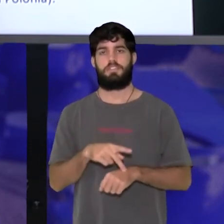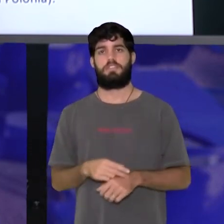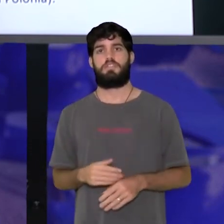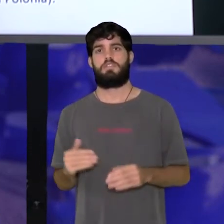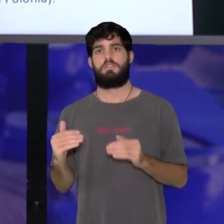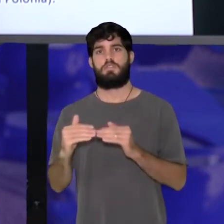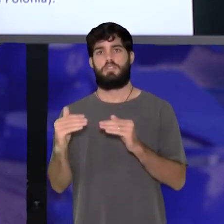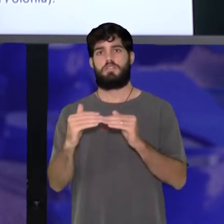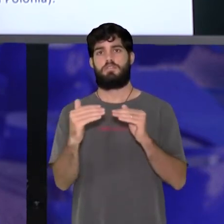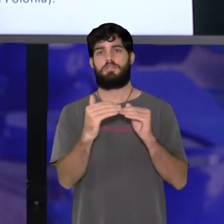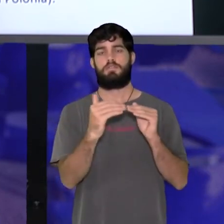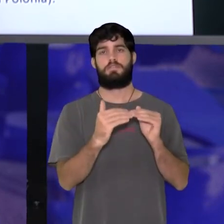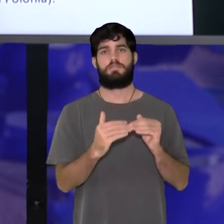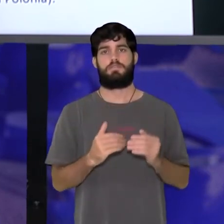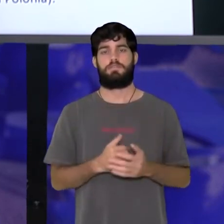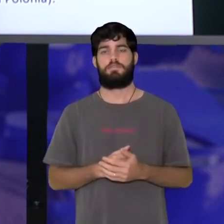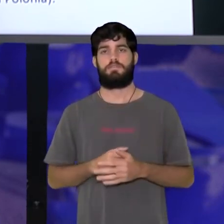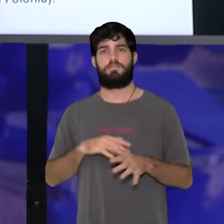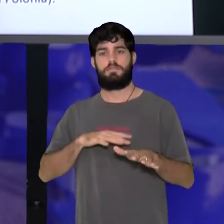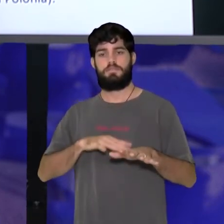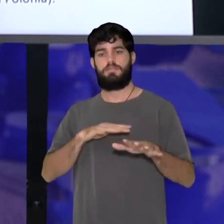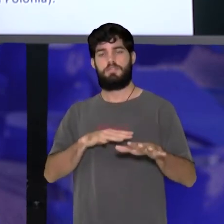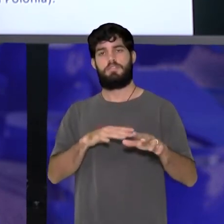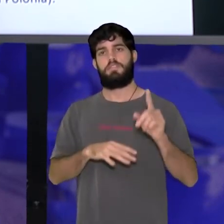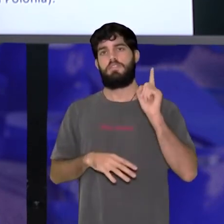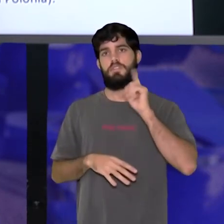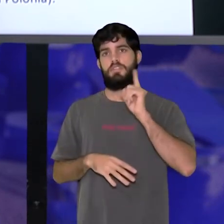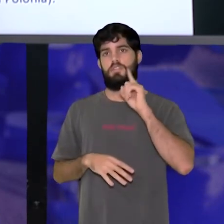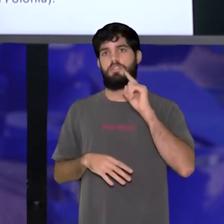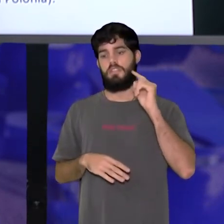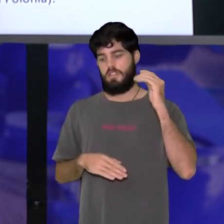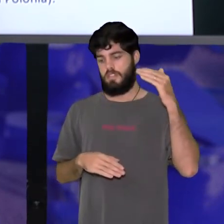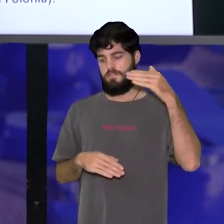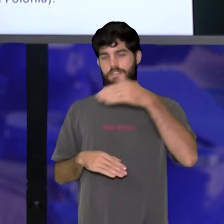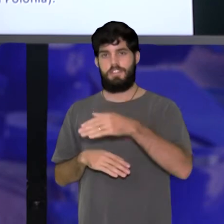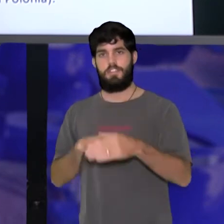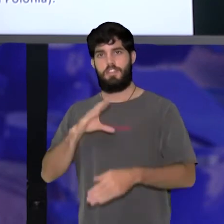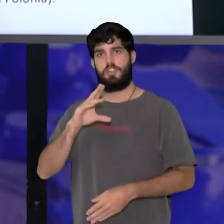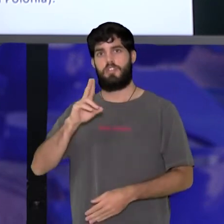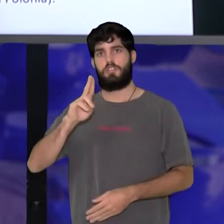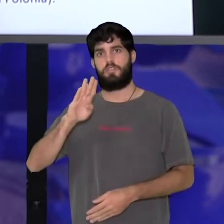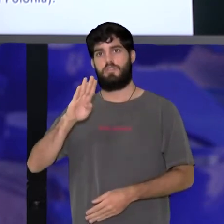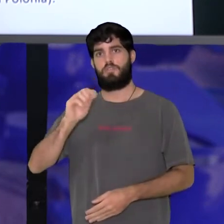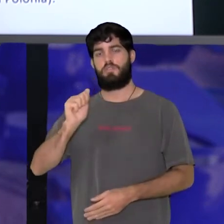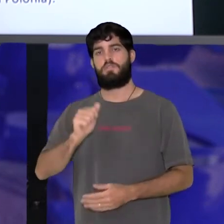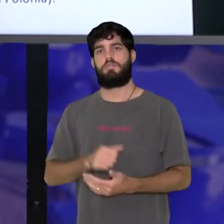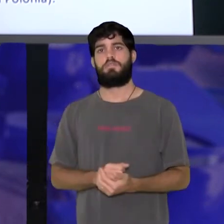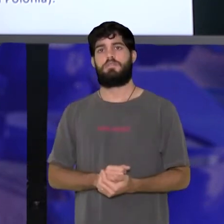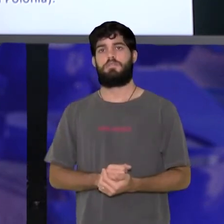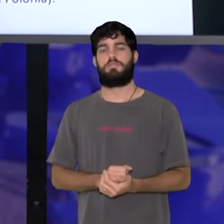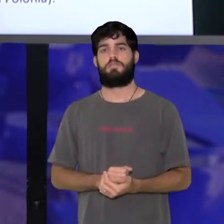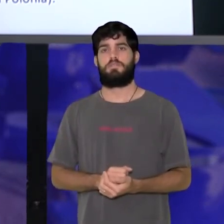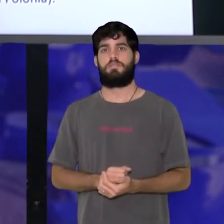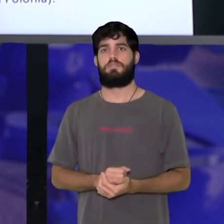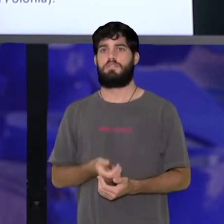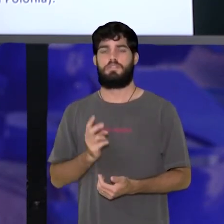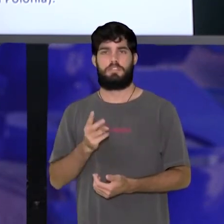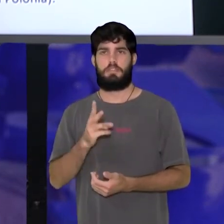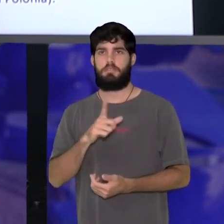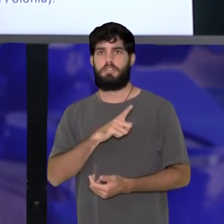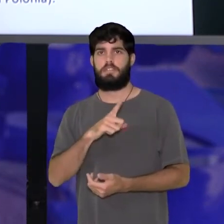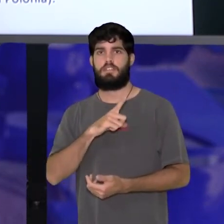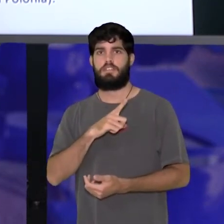o exército americano, combinaram com o governo americano de invadir Cuba. Só que na época, a espionagem rolava